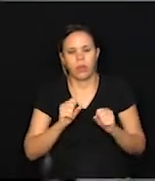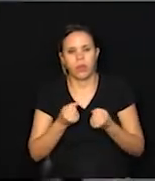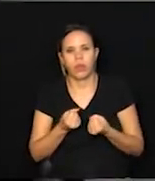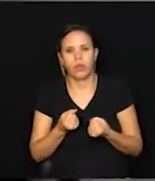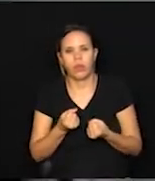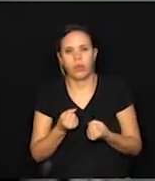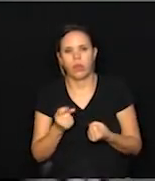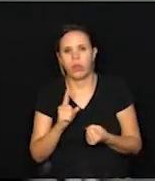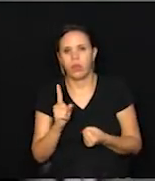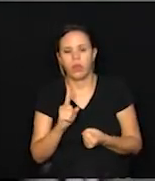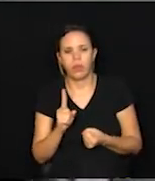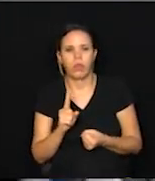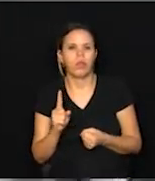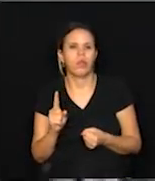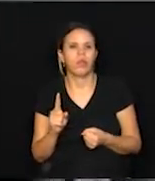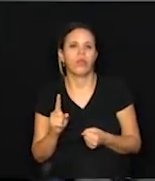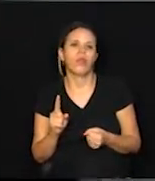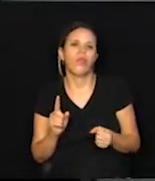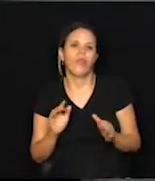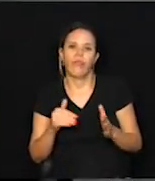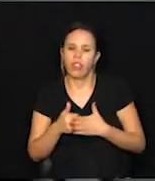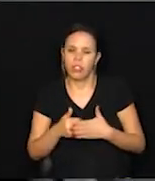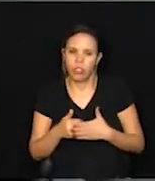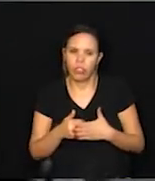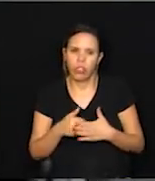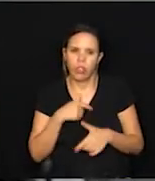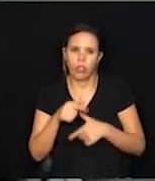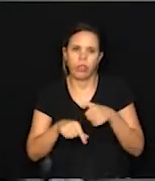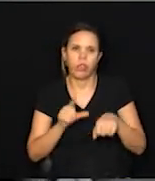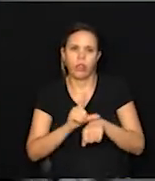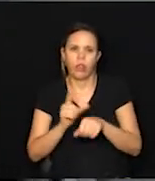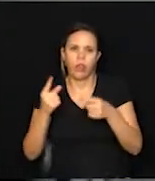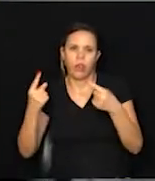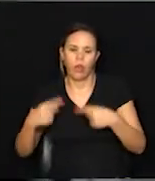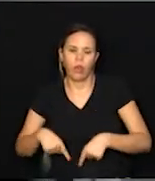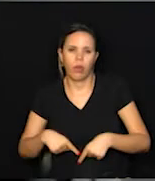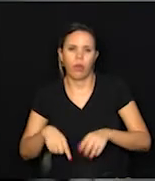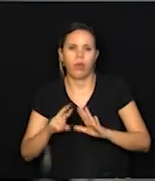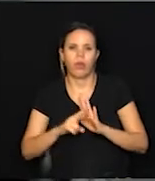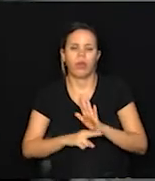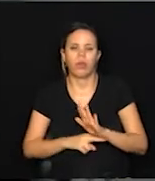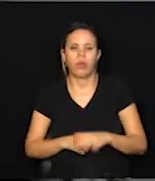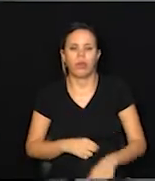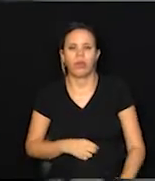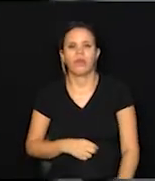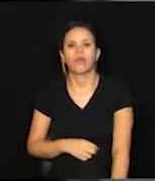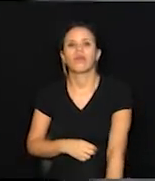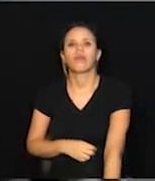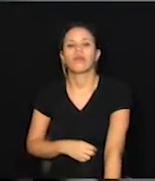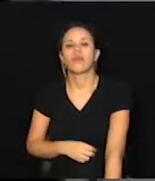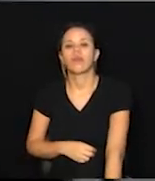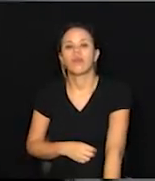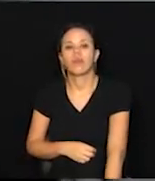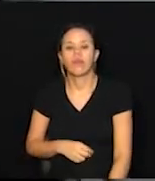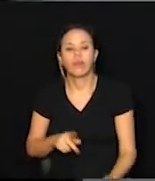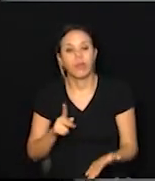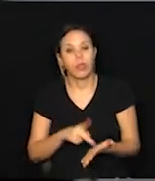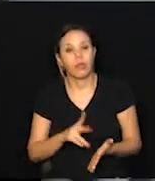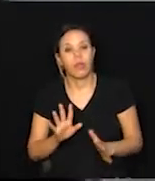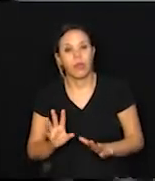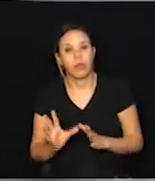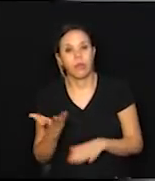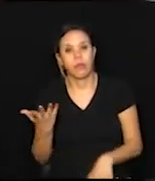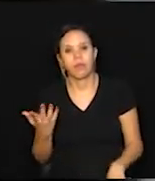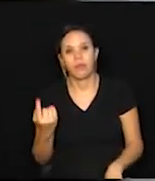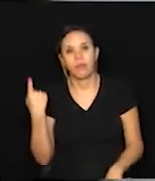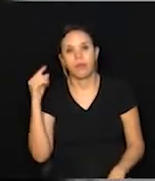não suspensão das atividades, que fazem manifestação contra as medidas de restrição. E na verdade, o que aconteceu